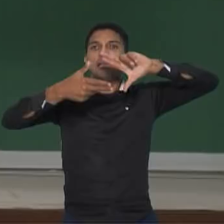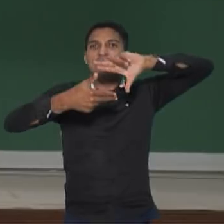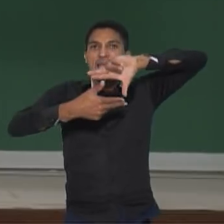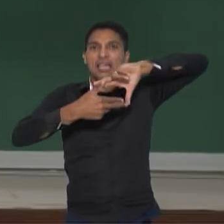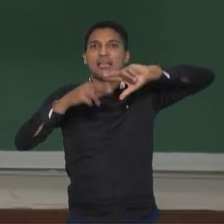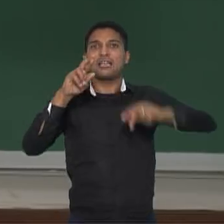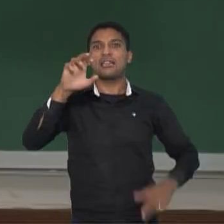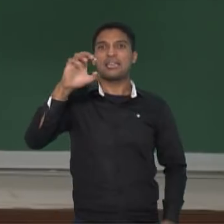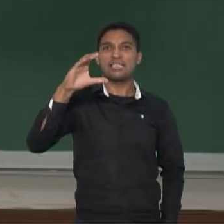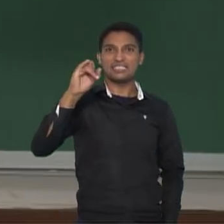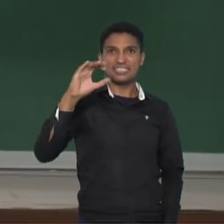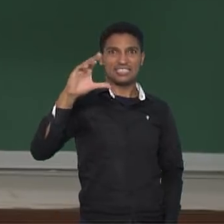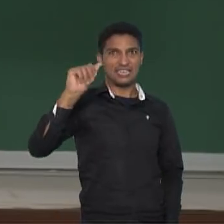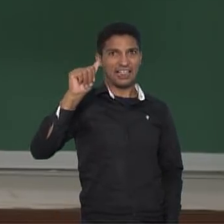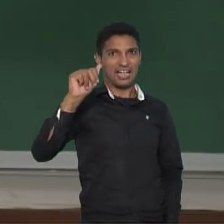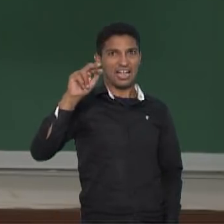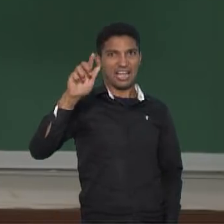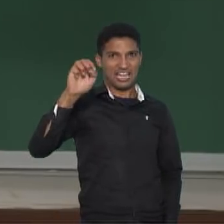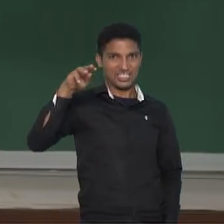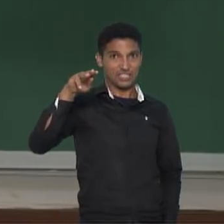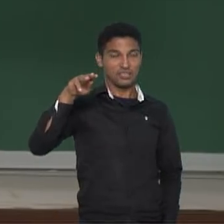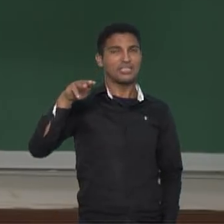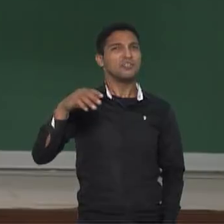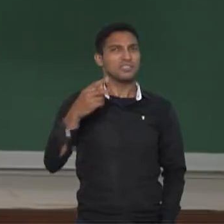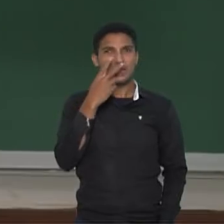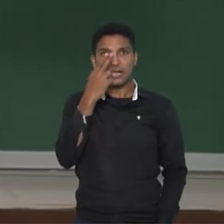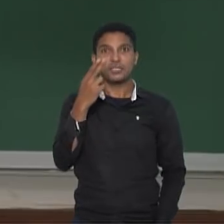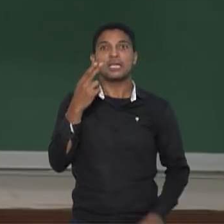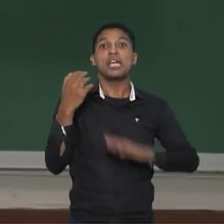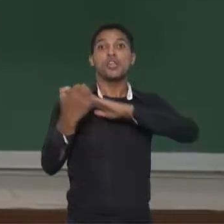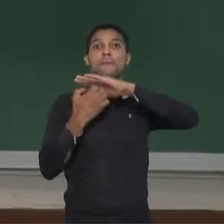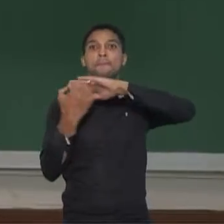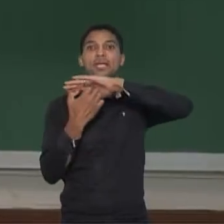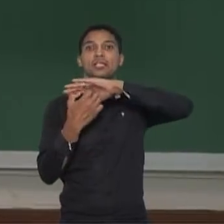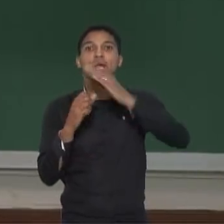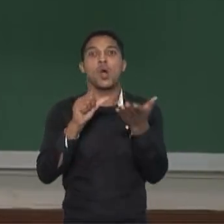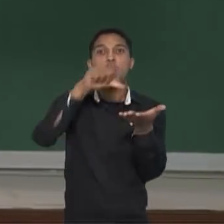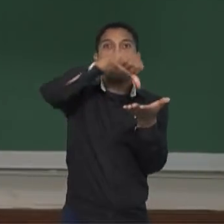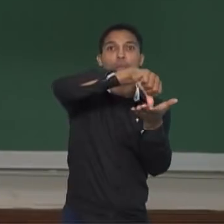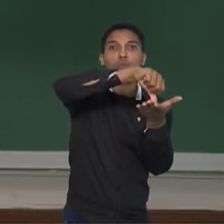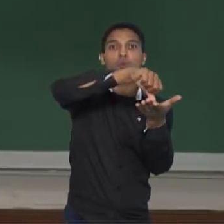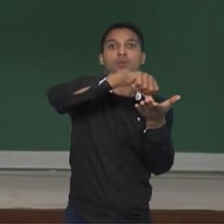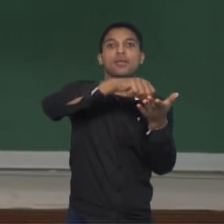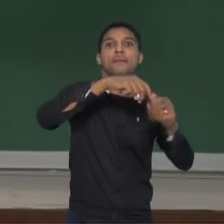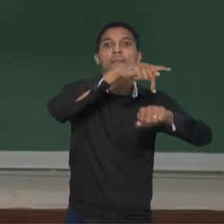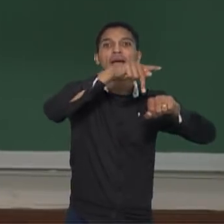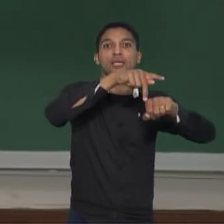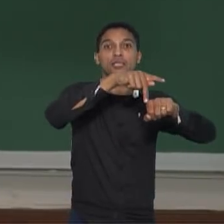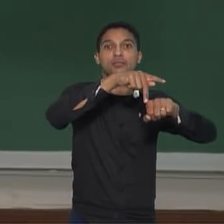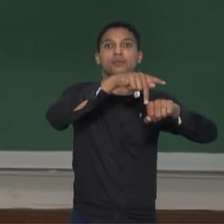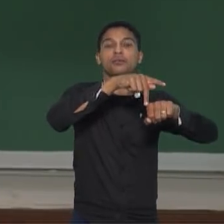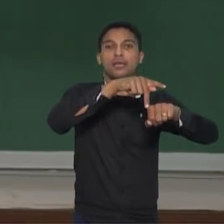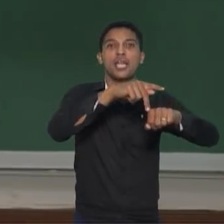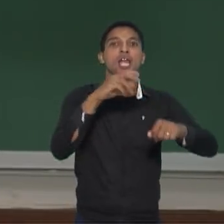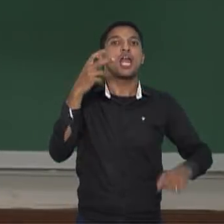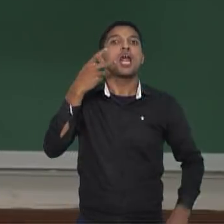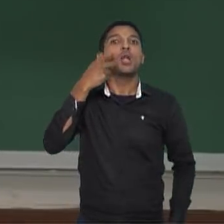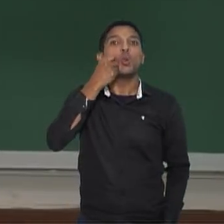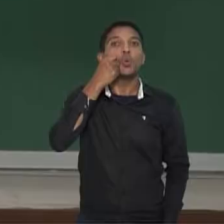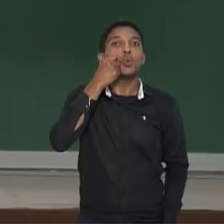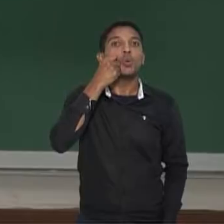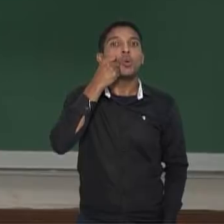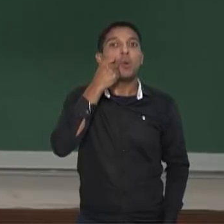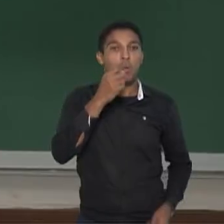acham que a indústria iria para um outro país em que ela pudesse explorar e jogar lixo, mas com um propósito de aumentar o seu lucro para